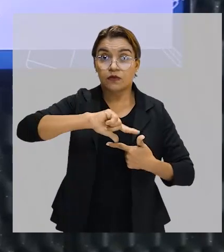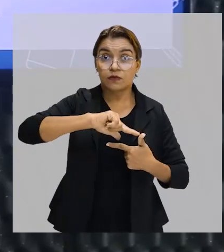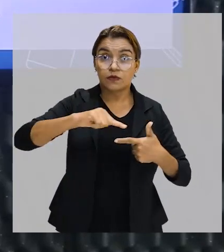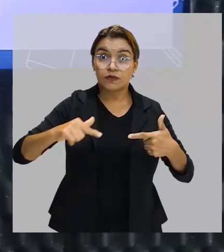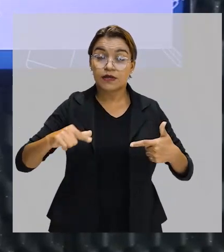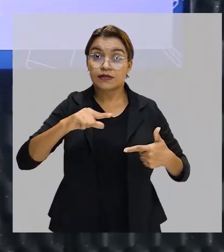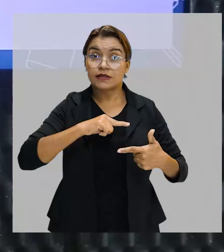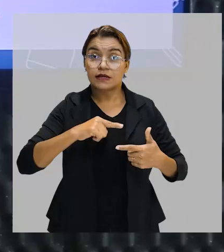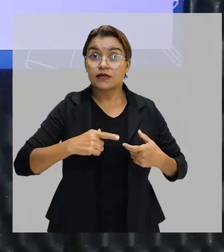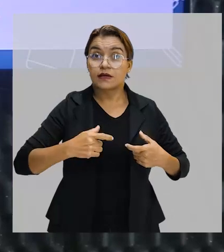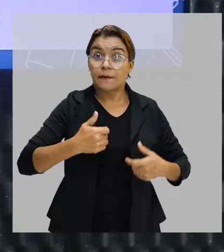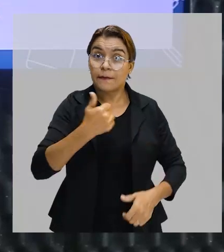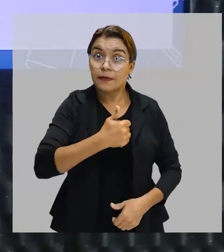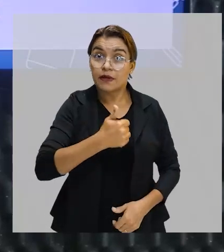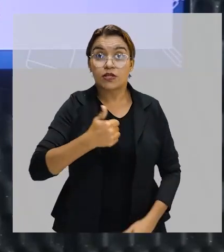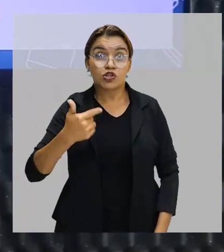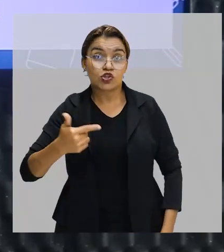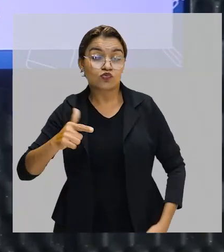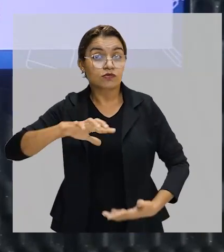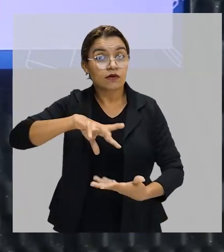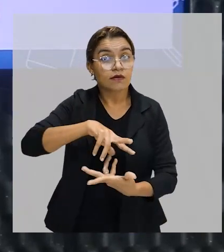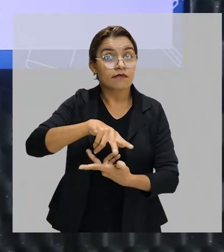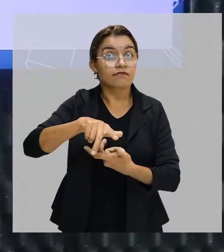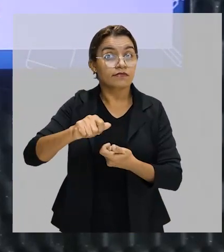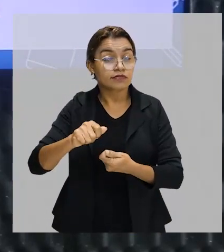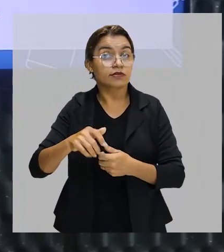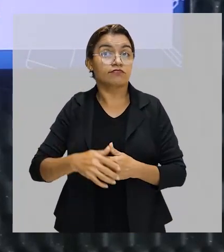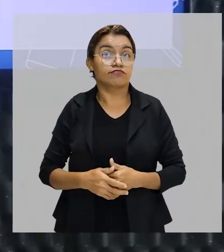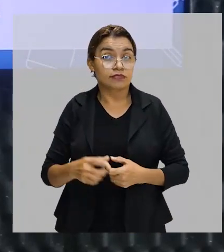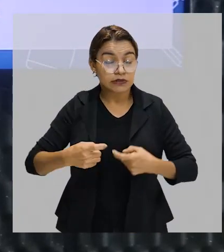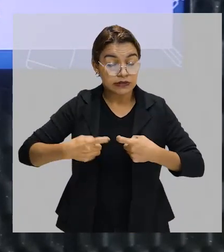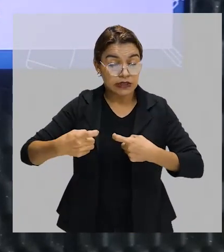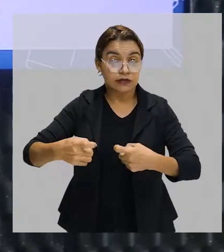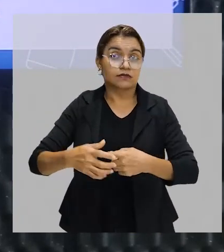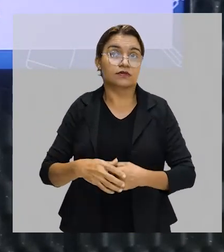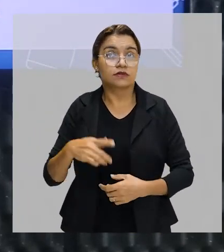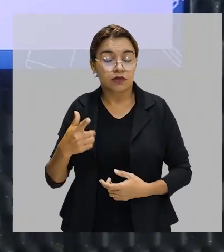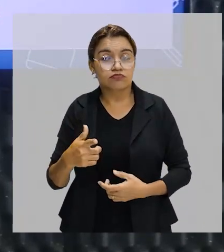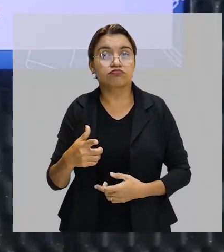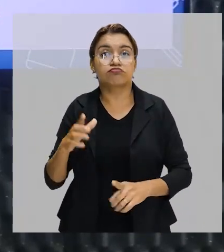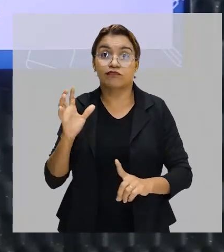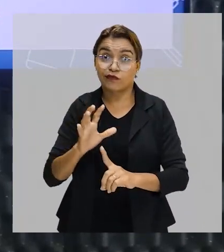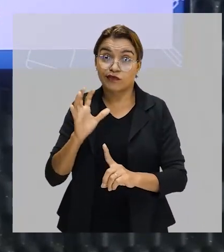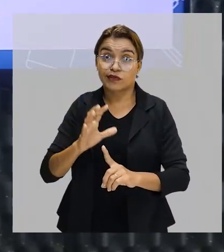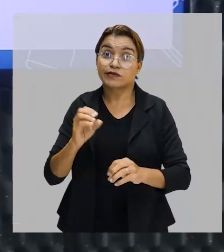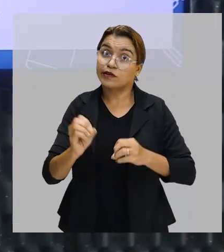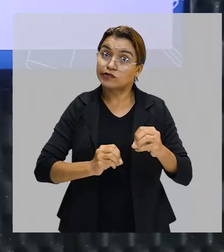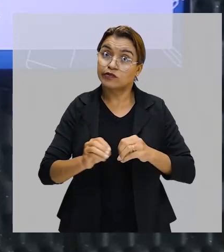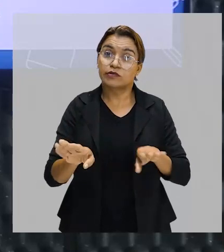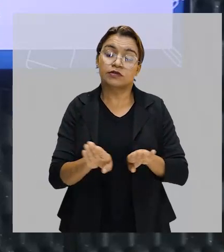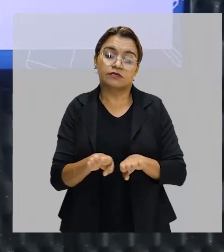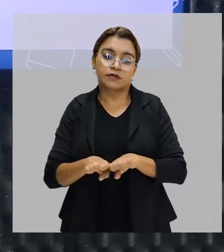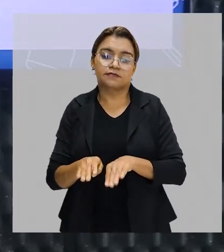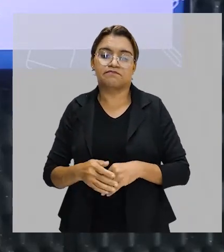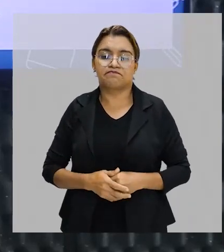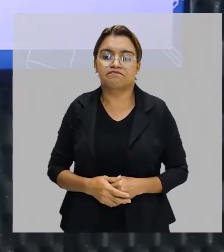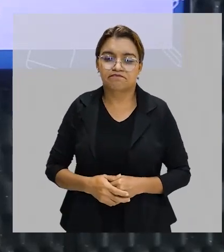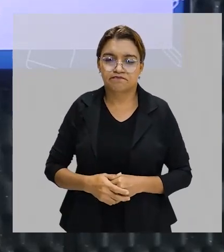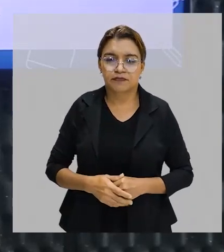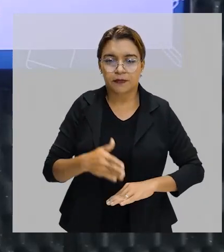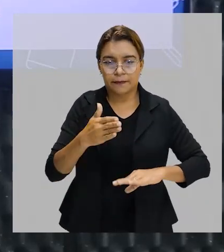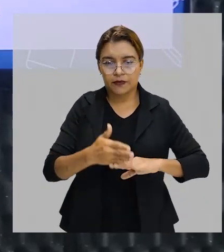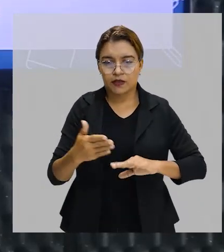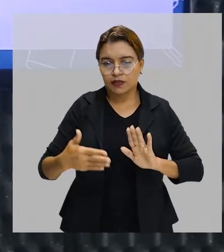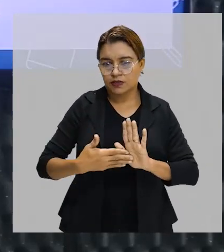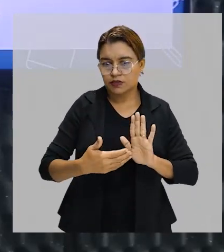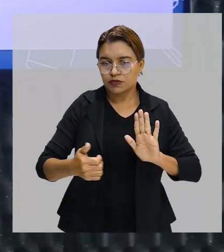guerras, Primeira e Segunda Guerra Mundial. Então, os efeitos da guerra também estarão presentes nas obras. Modernidade estilística, negação do